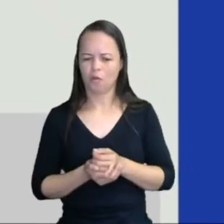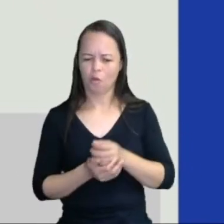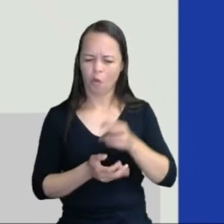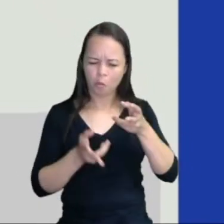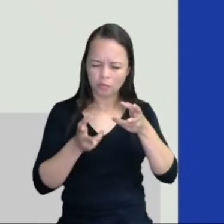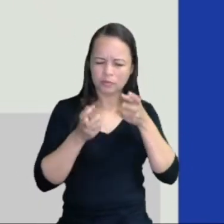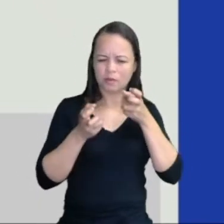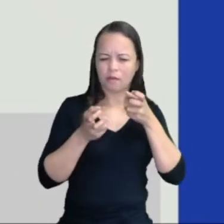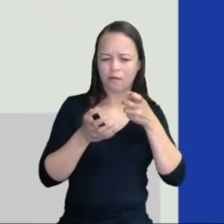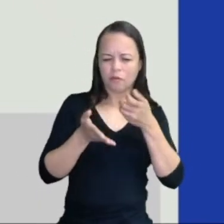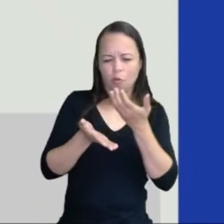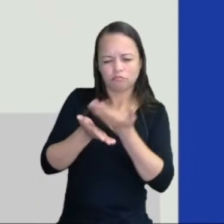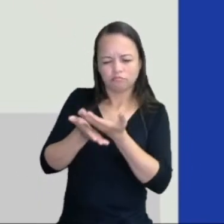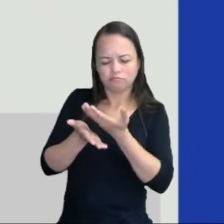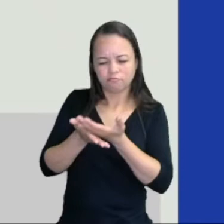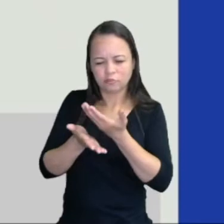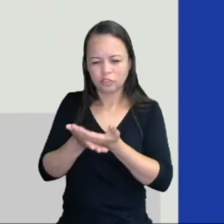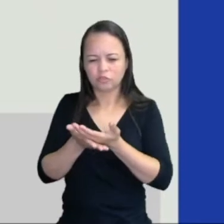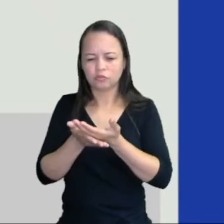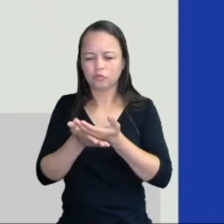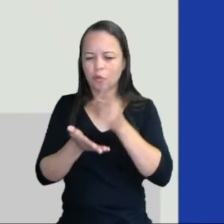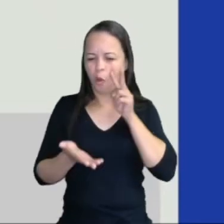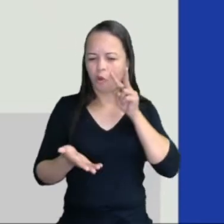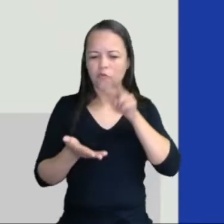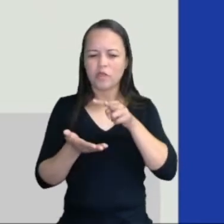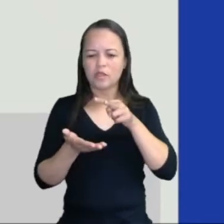de fato